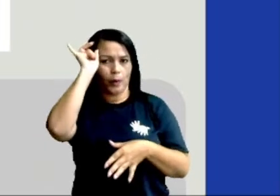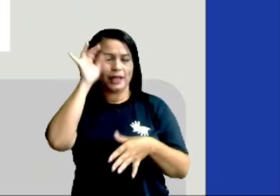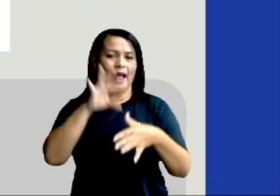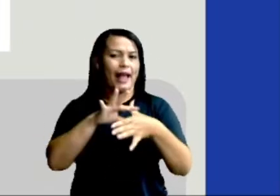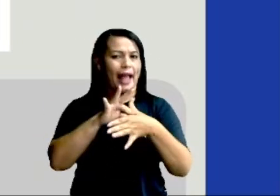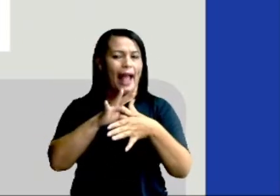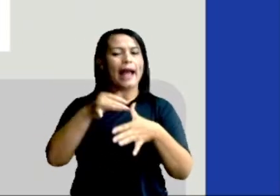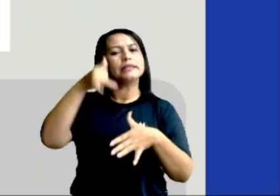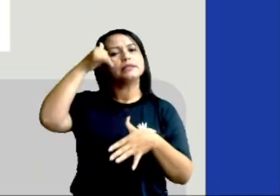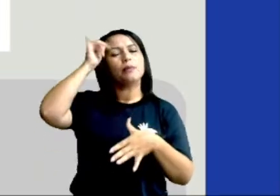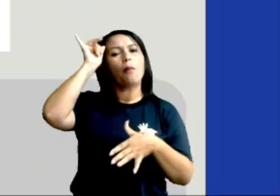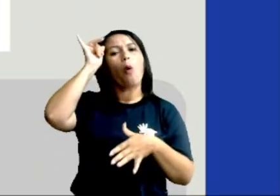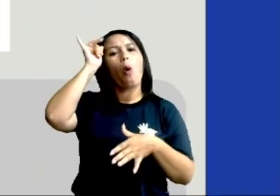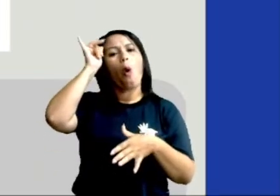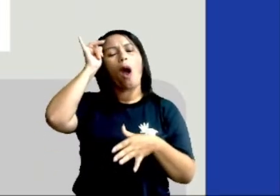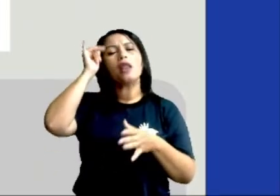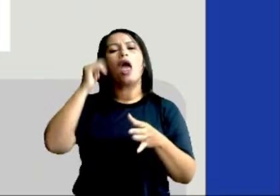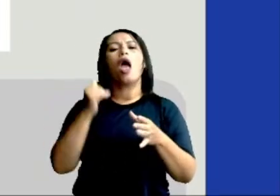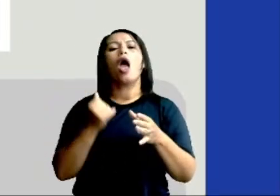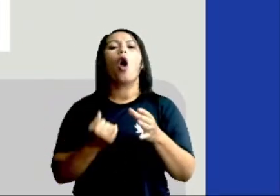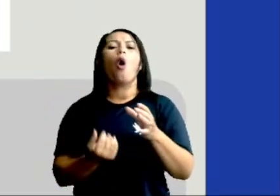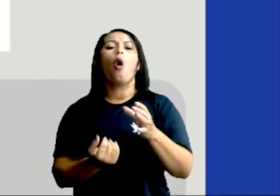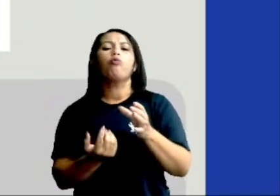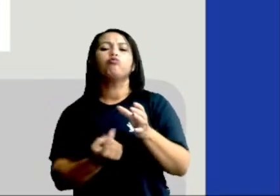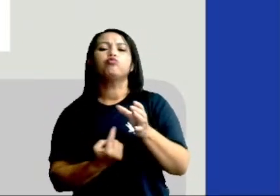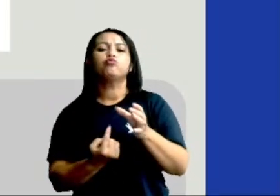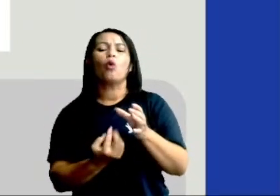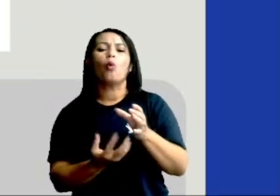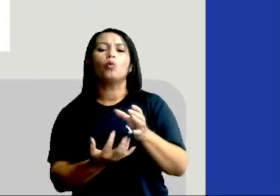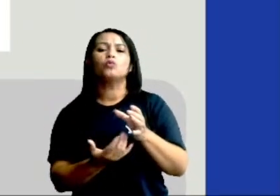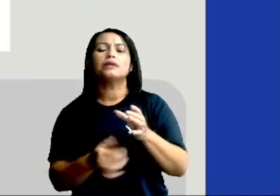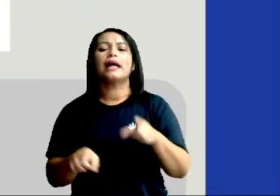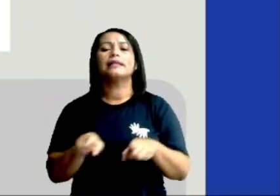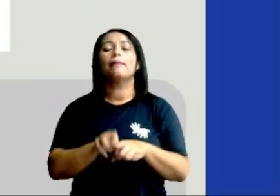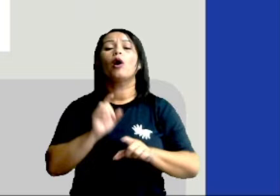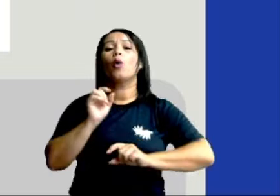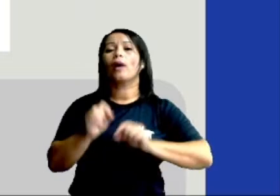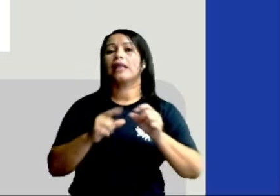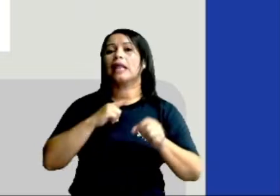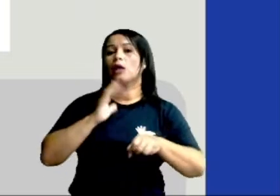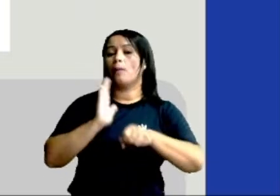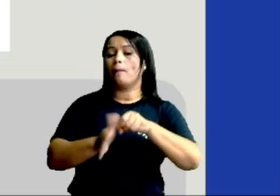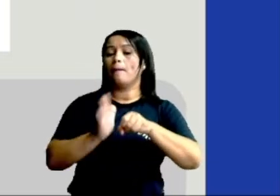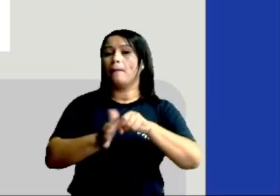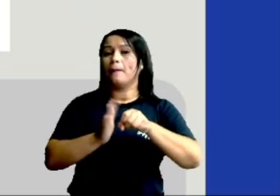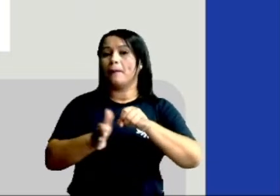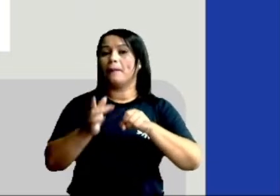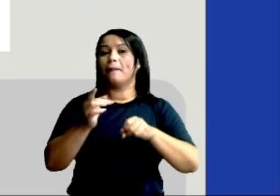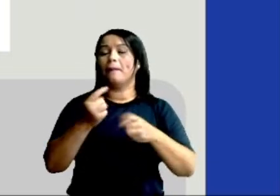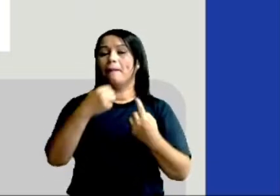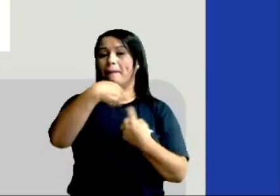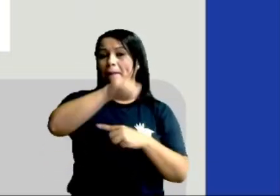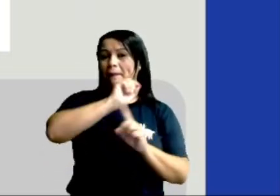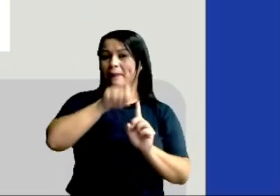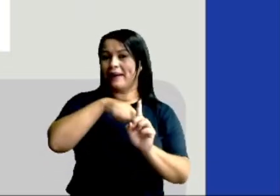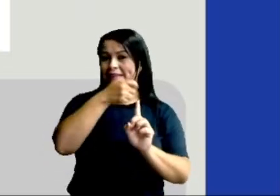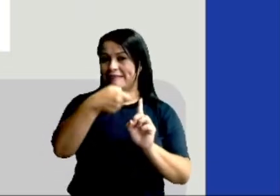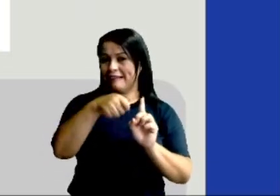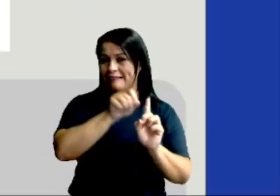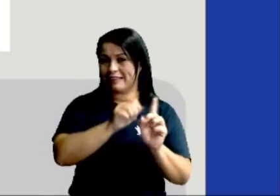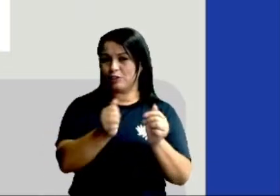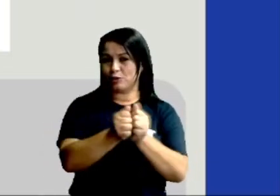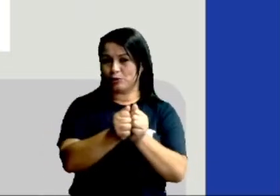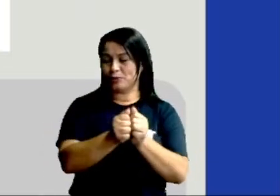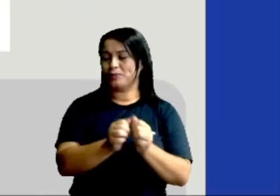chama dessa forma, lá eles chamam picadinho, pois eles colocam banana dentro e cozinham junto, então seria esse picadinho de